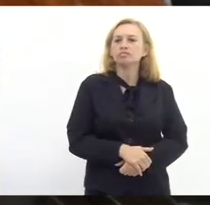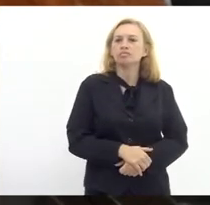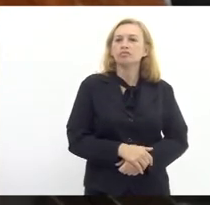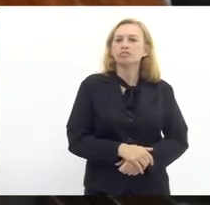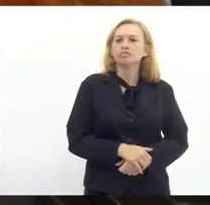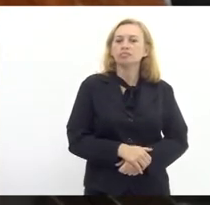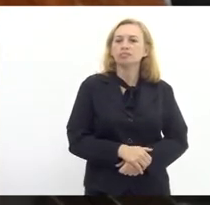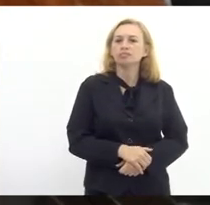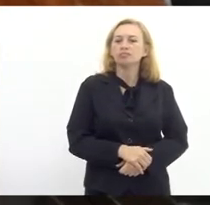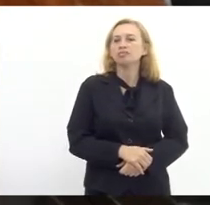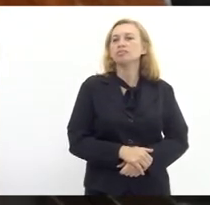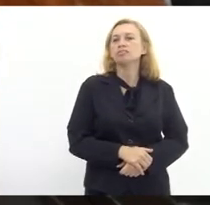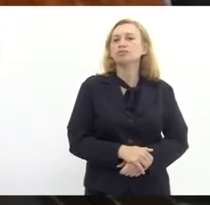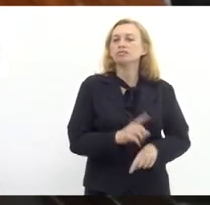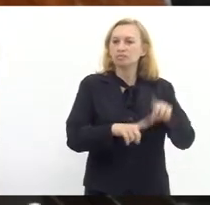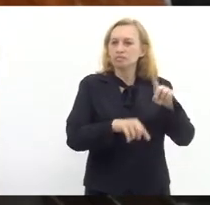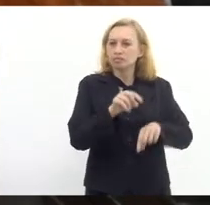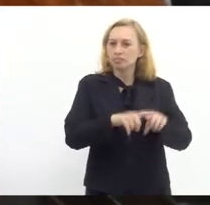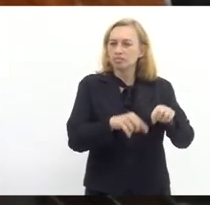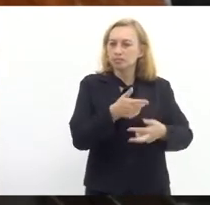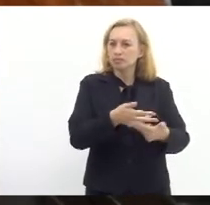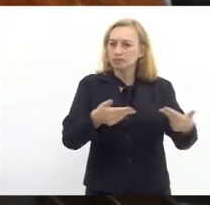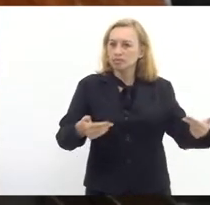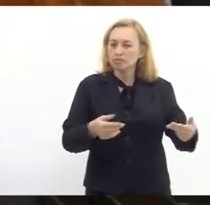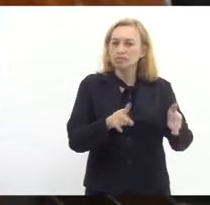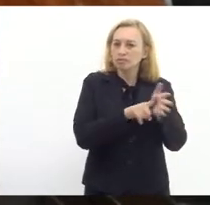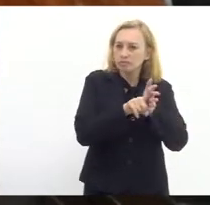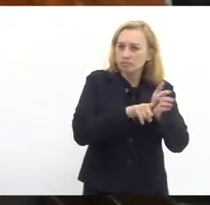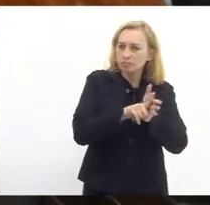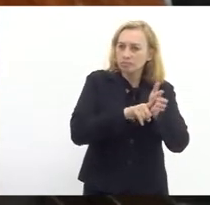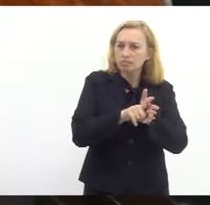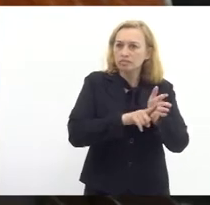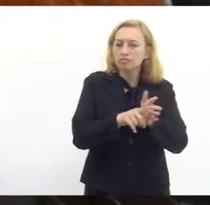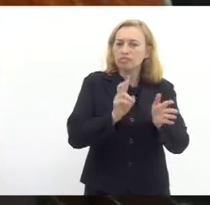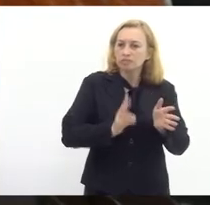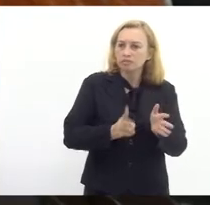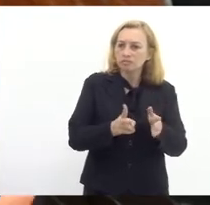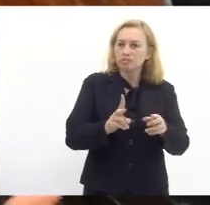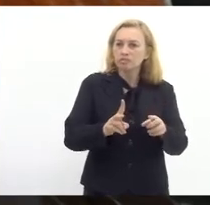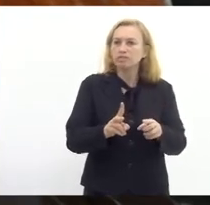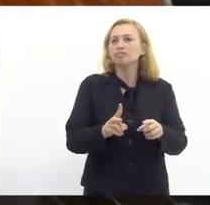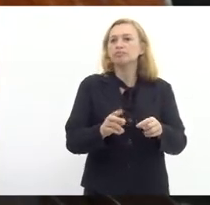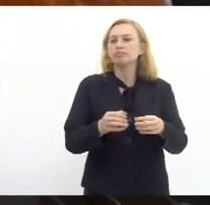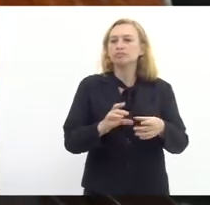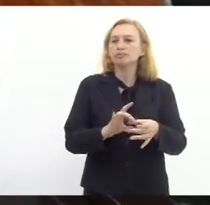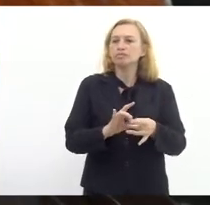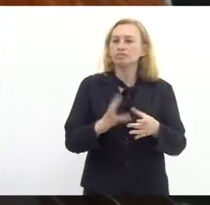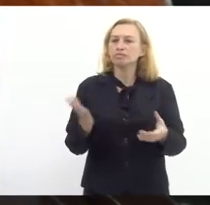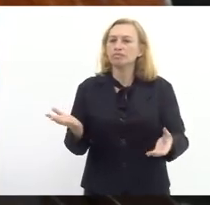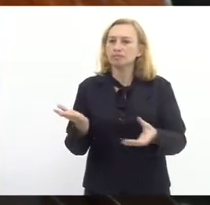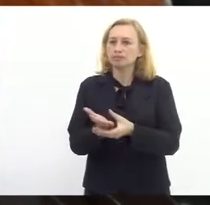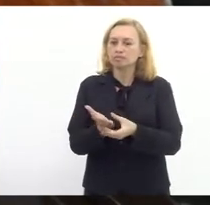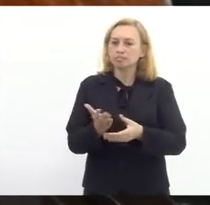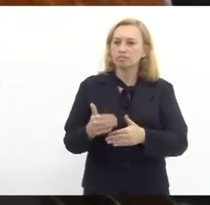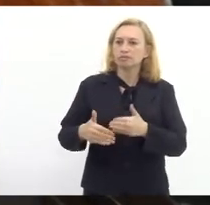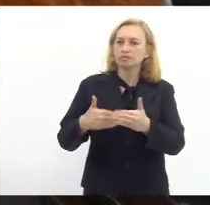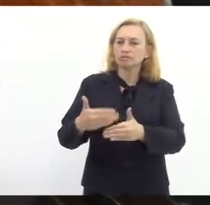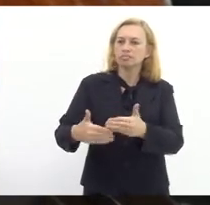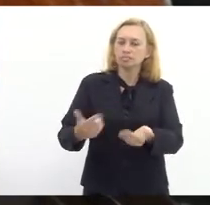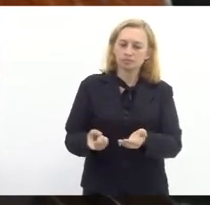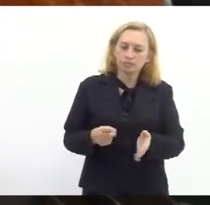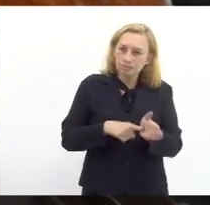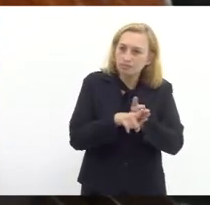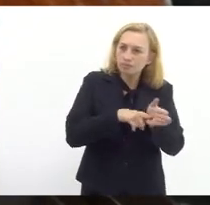aérea, do material rodante. A gente faz uma fiscalização constante e abre os processos regulatórios para investigar